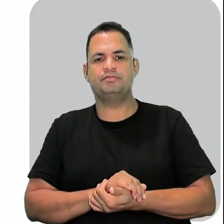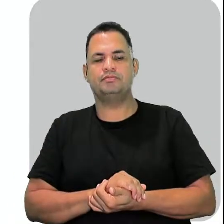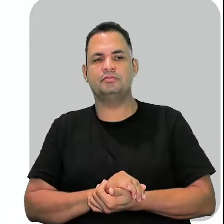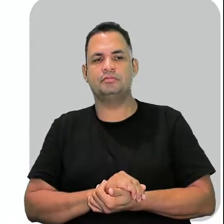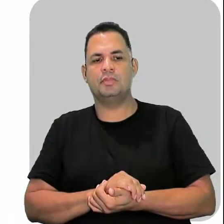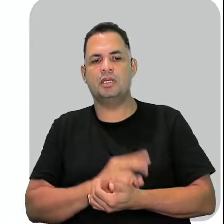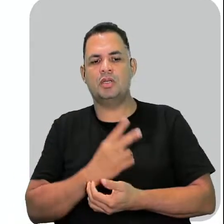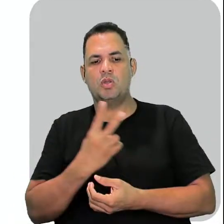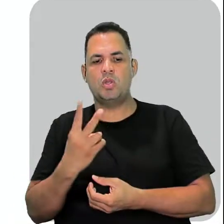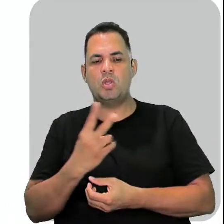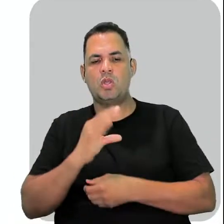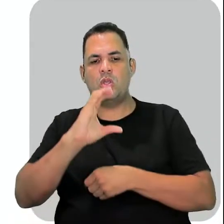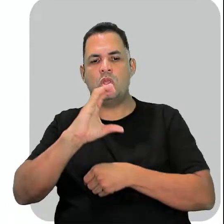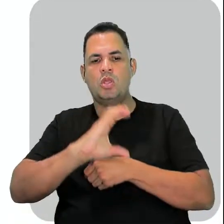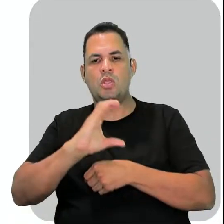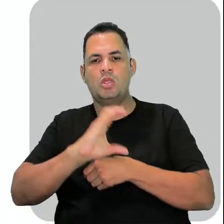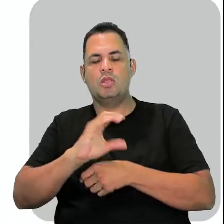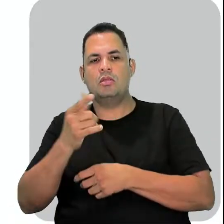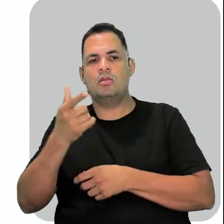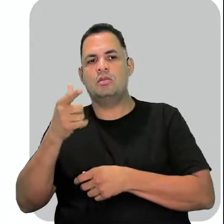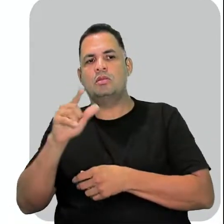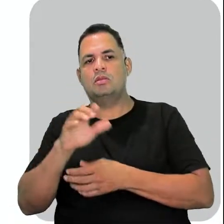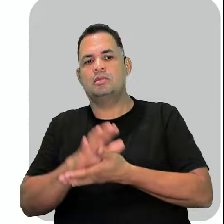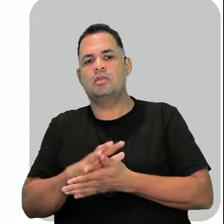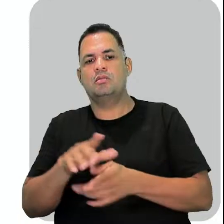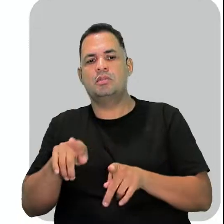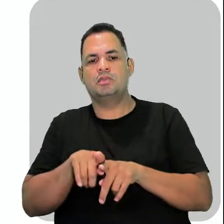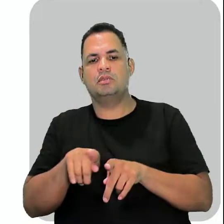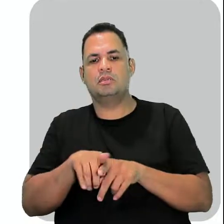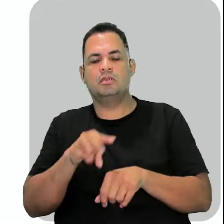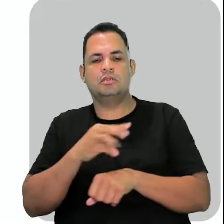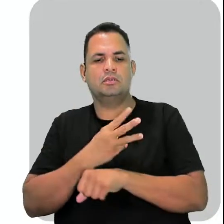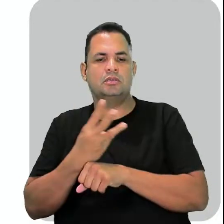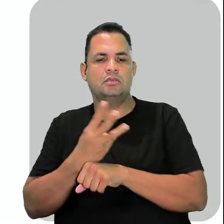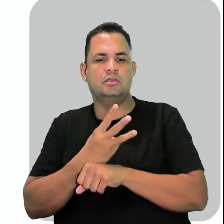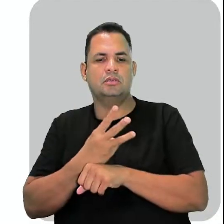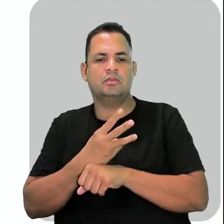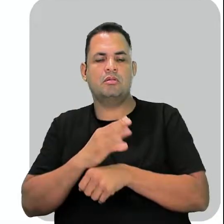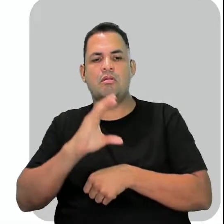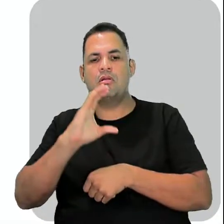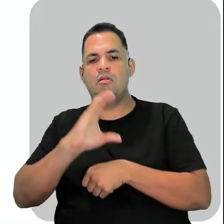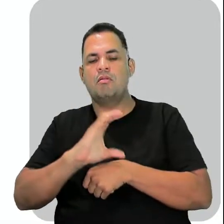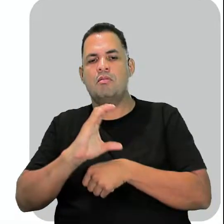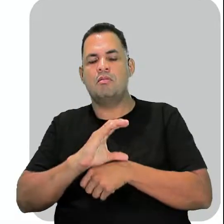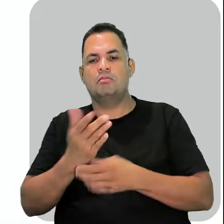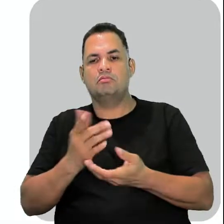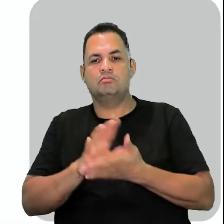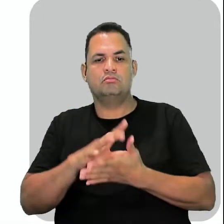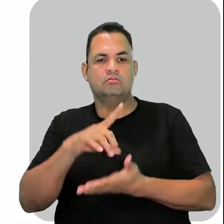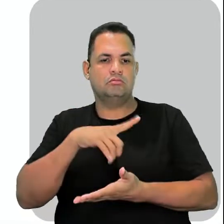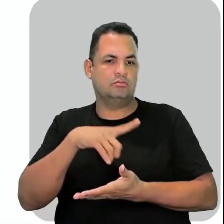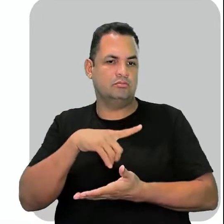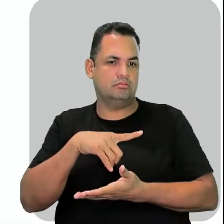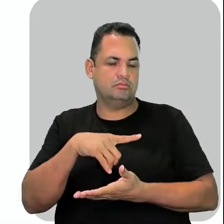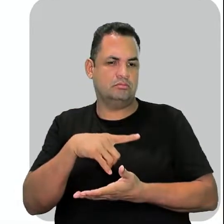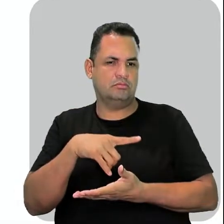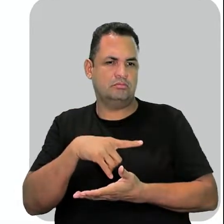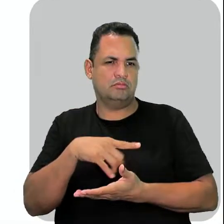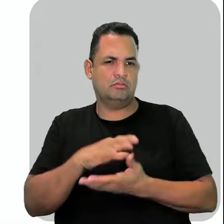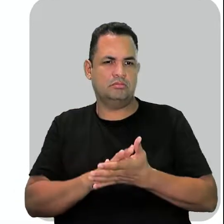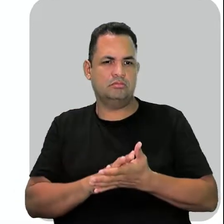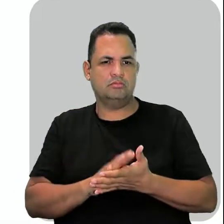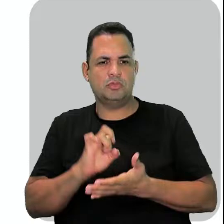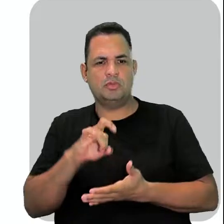segundo carbono e no outro está ligada no terceiro carbono, digamos. É um exemplo. Ali a gente teria uma isomeria